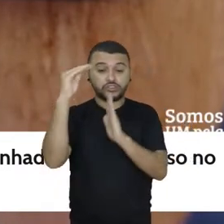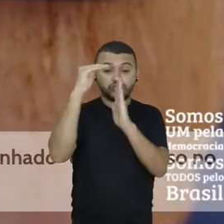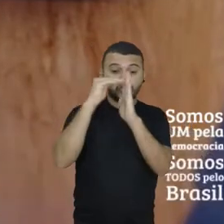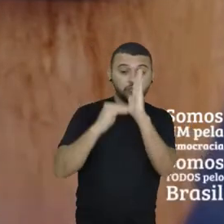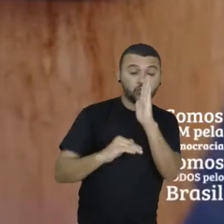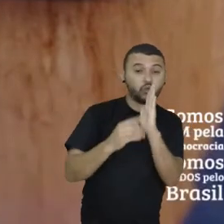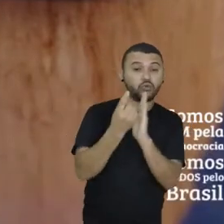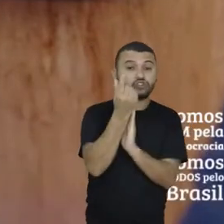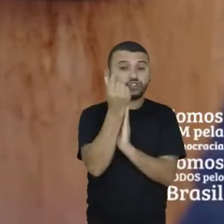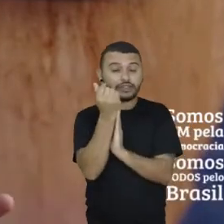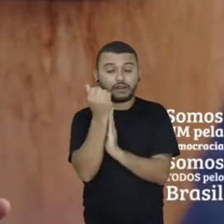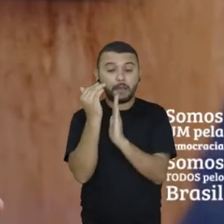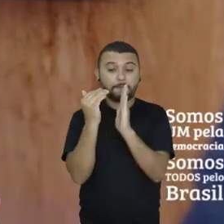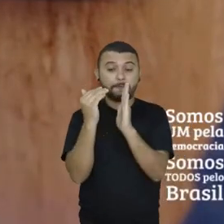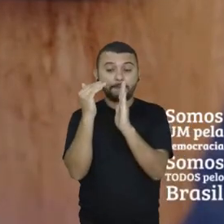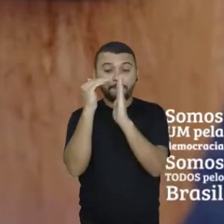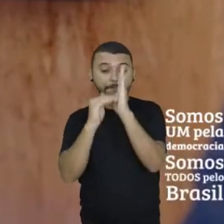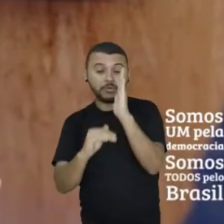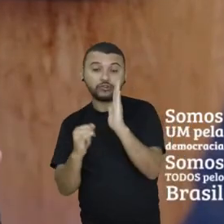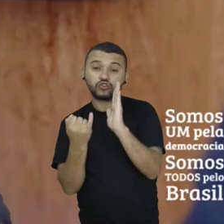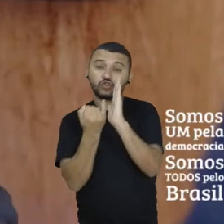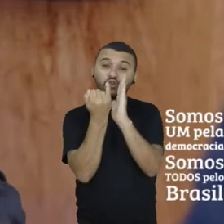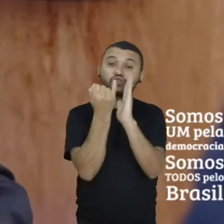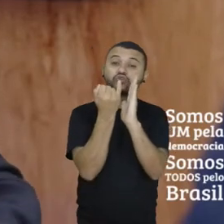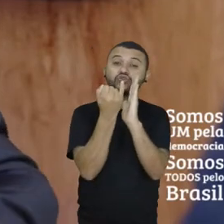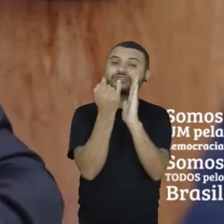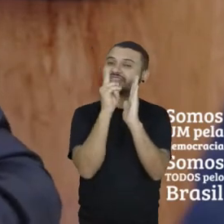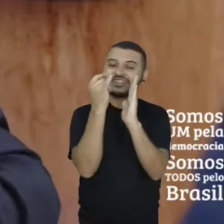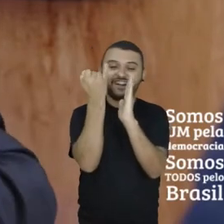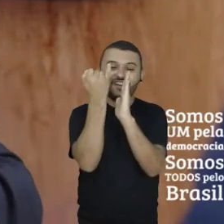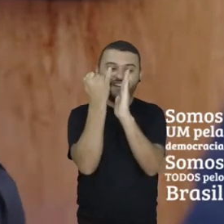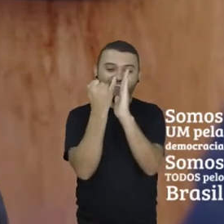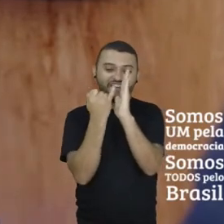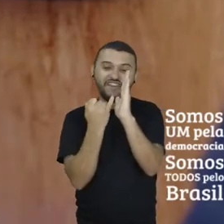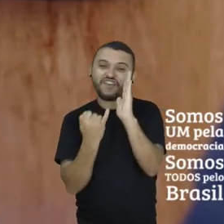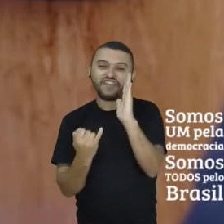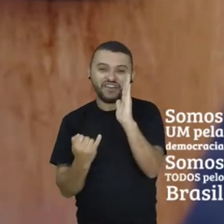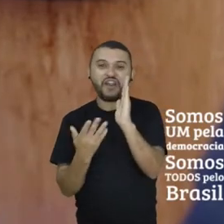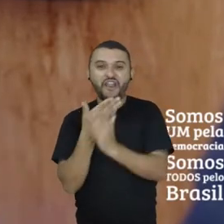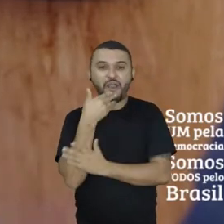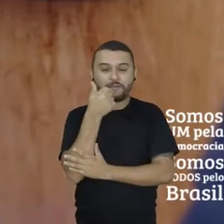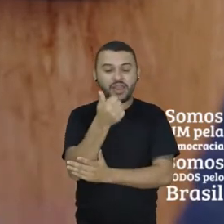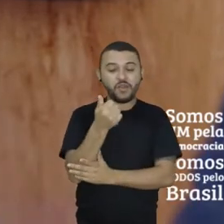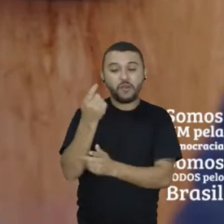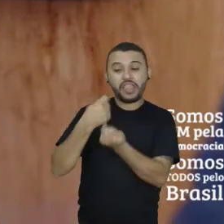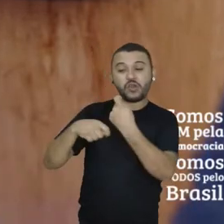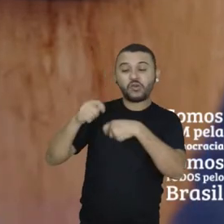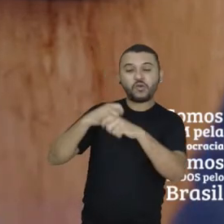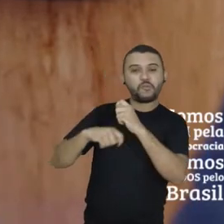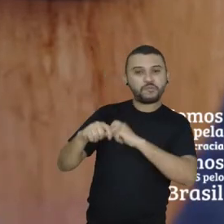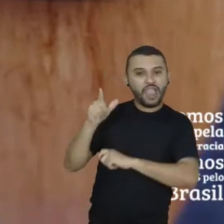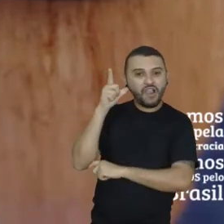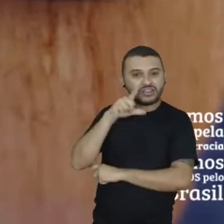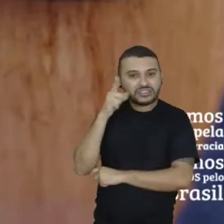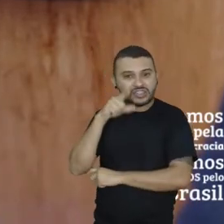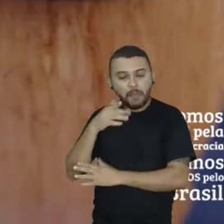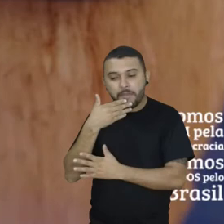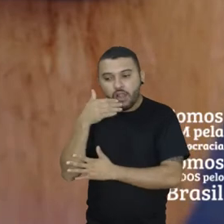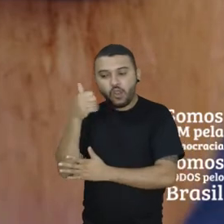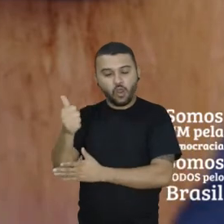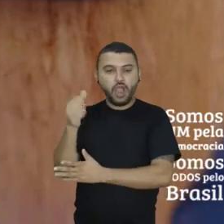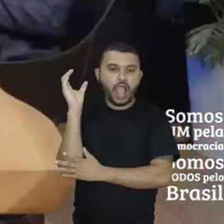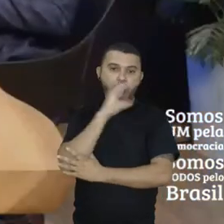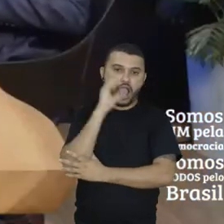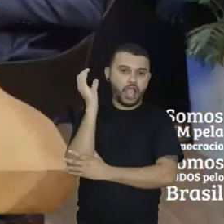inflação. Caiu a inflação, cai os juros. Caiu os juros, a economia responde rápido. Responde rápido.